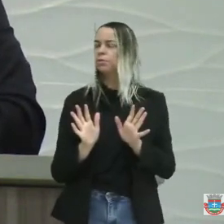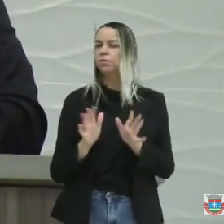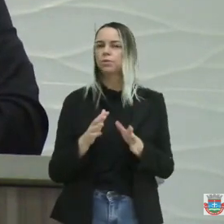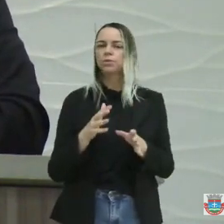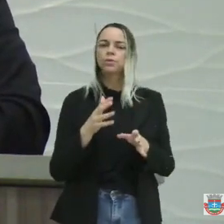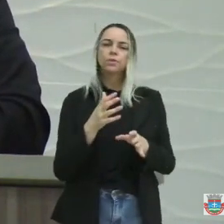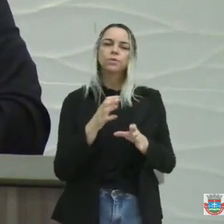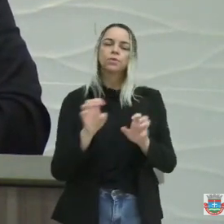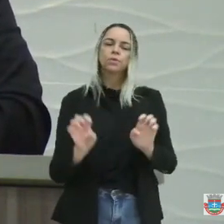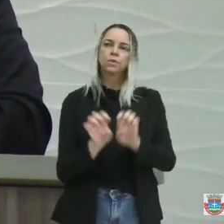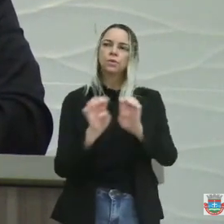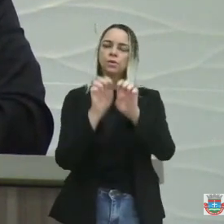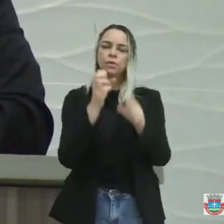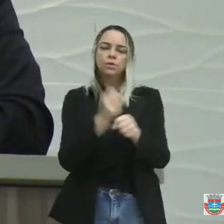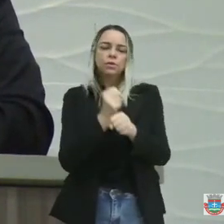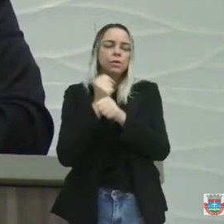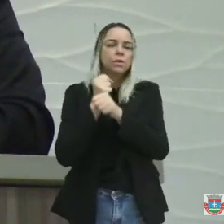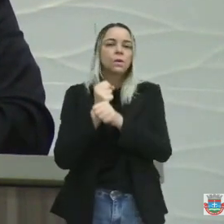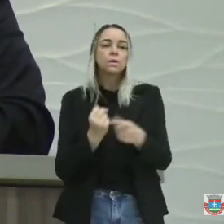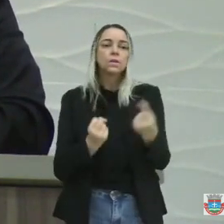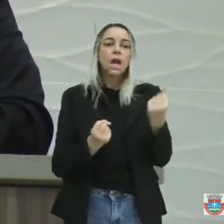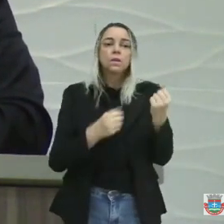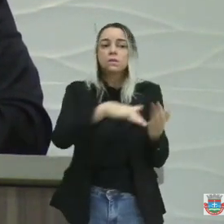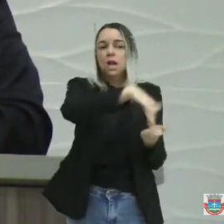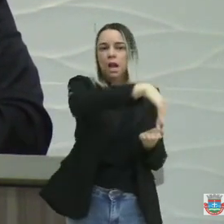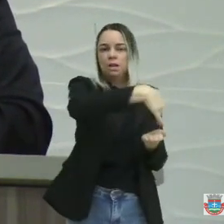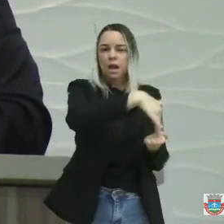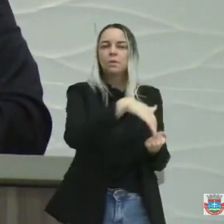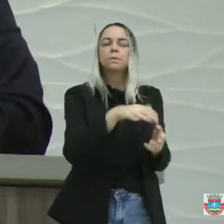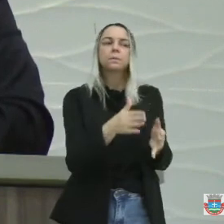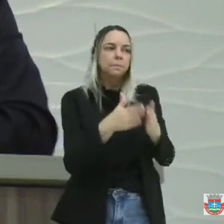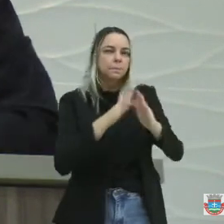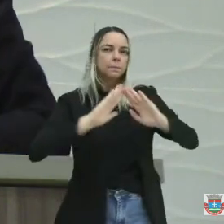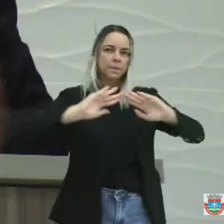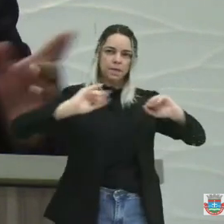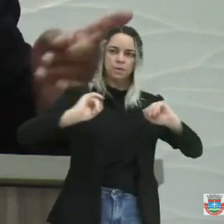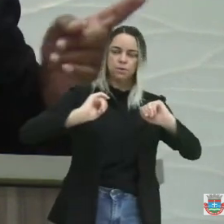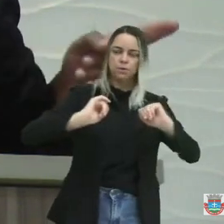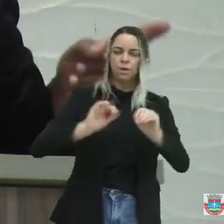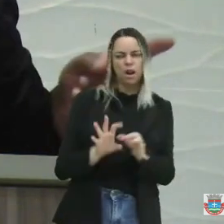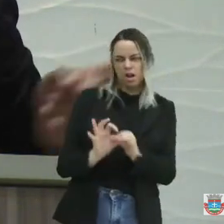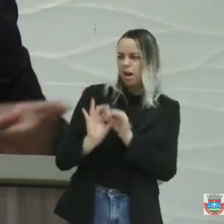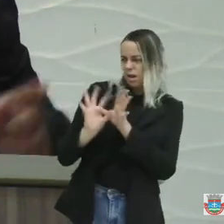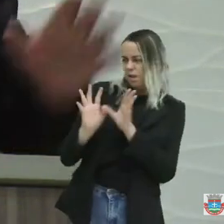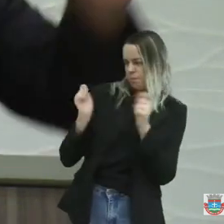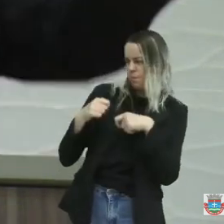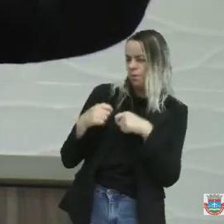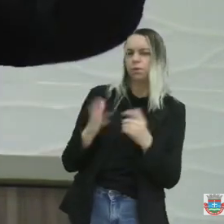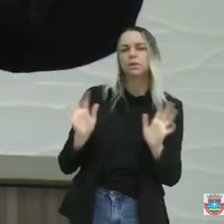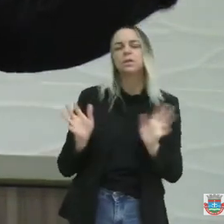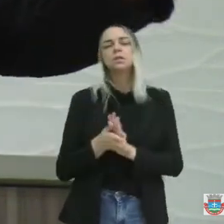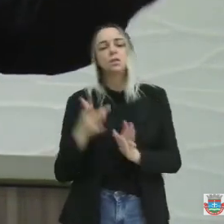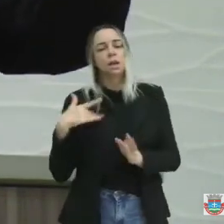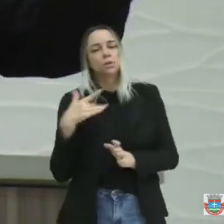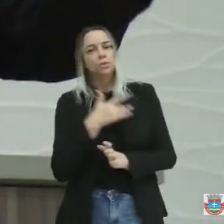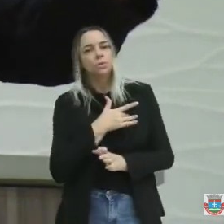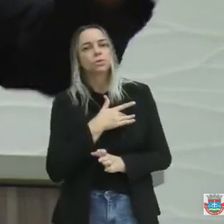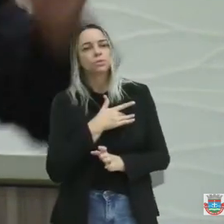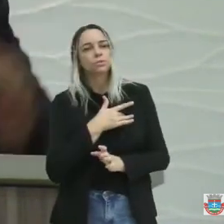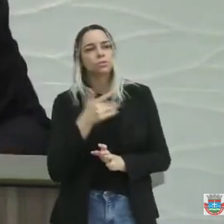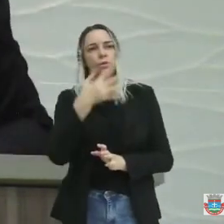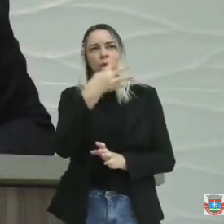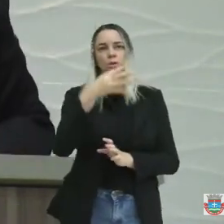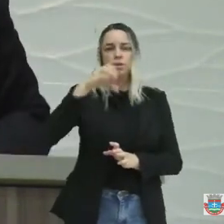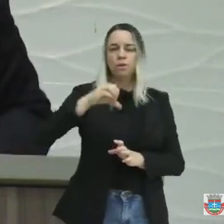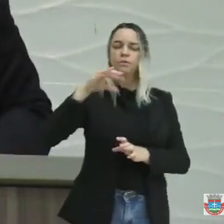dinheiro que o secretário pediu para liberar, não faz parte do posto de saúde. A do posto de saúde continua lá, 49